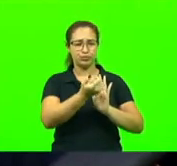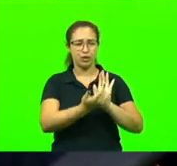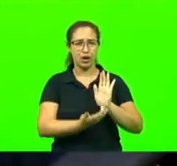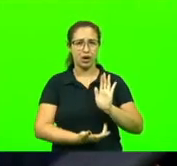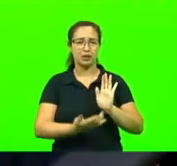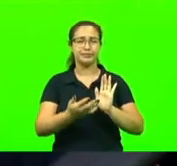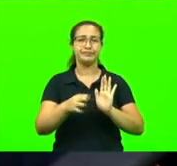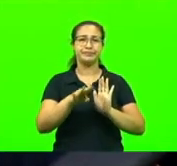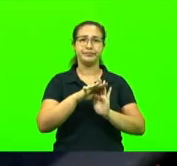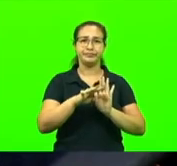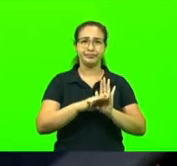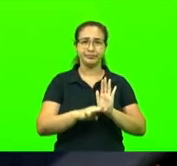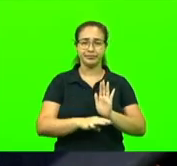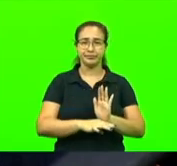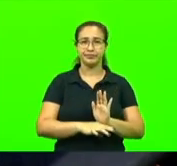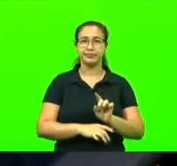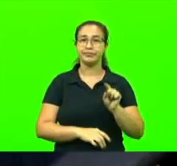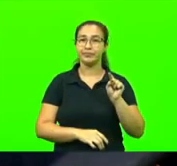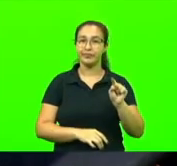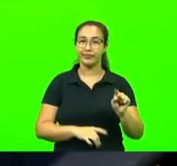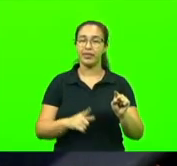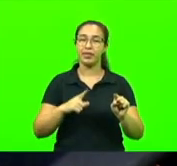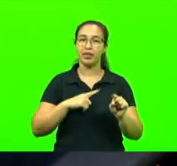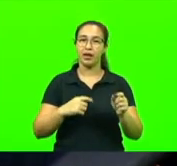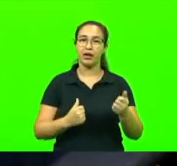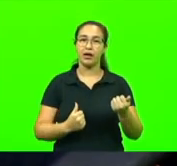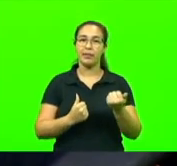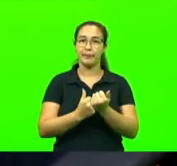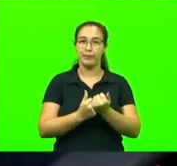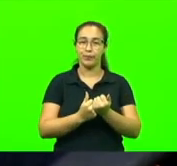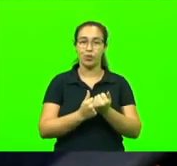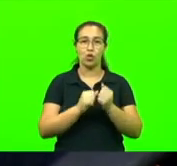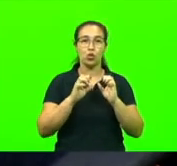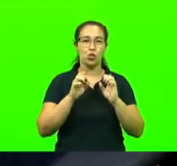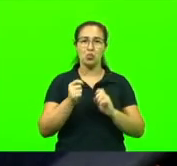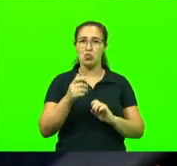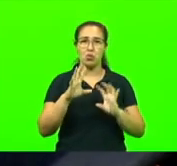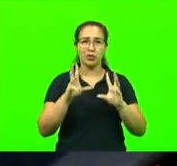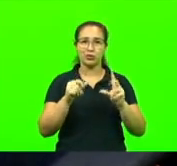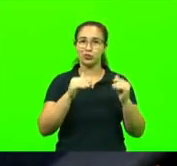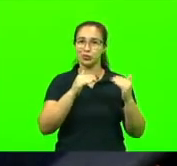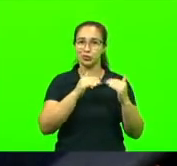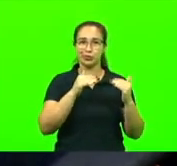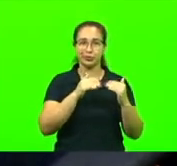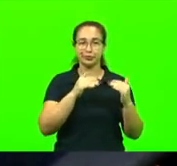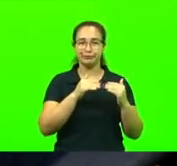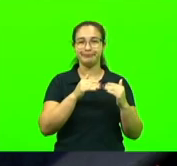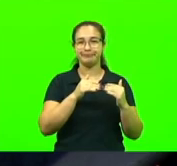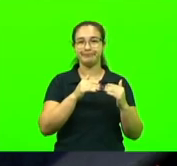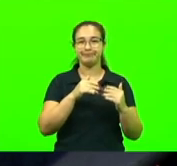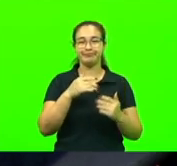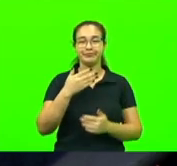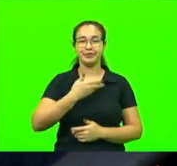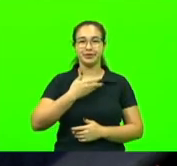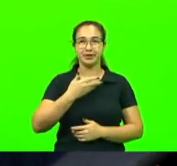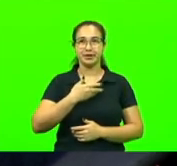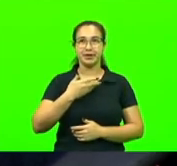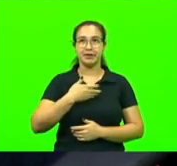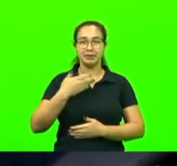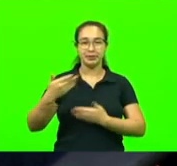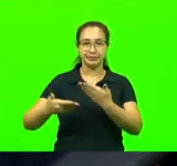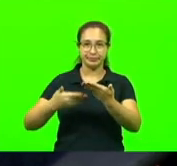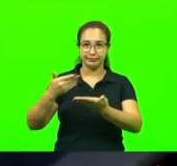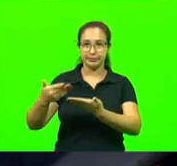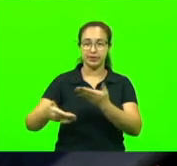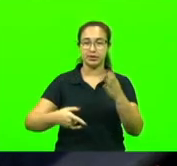que recebeu apoio de praticamente a unanimidade de todos os colegas por onde ela tramitou,